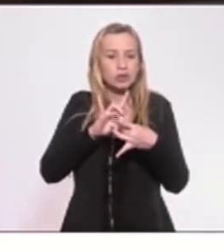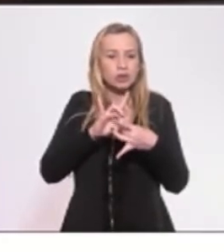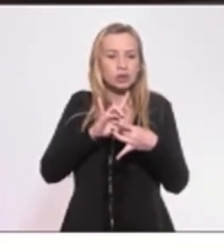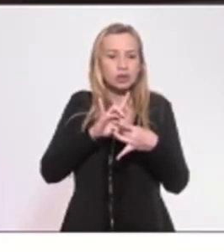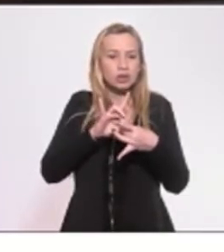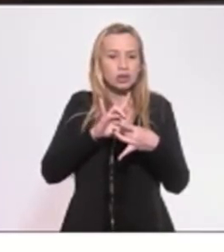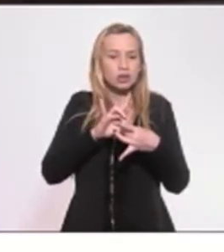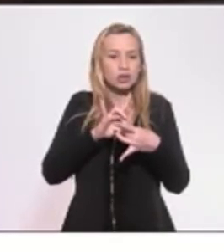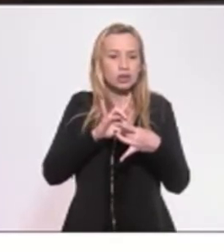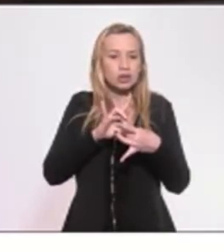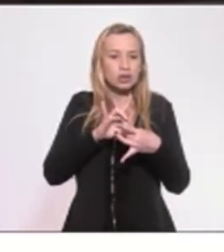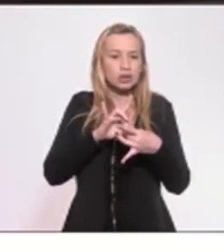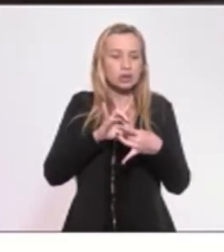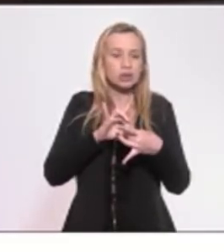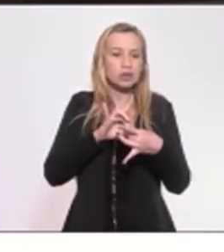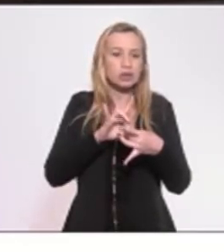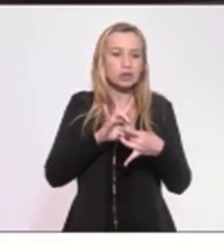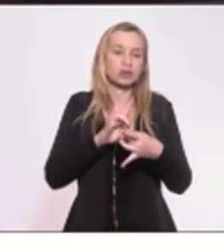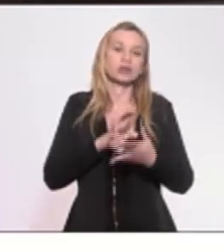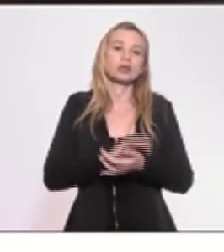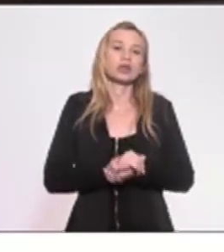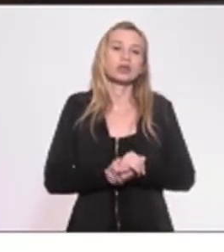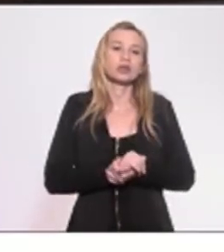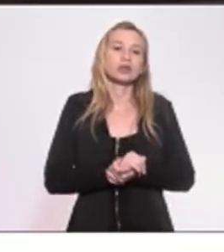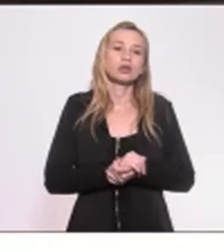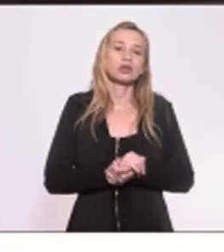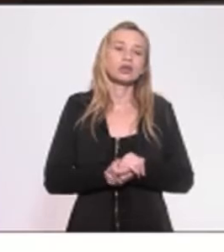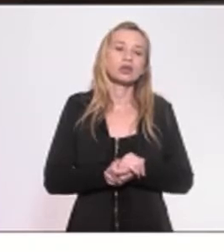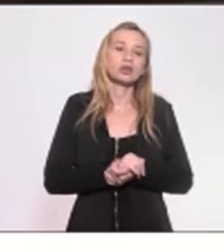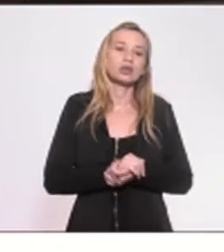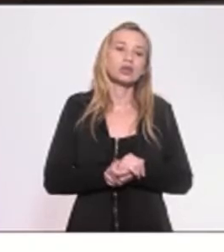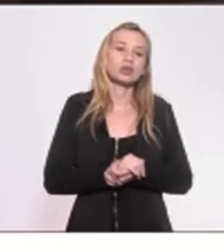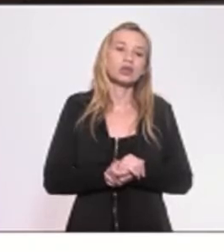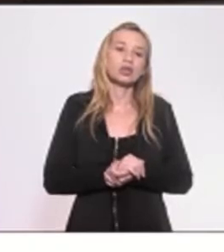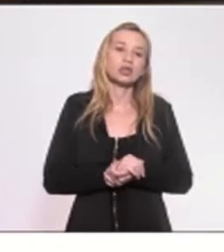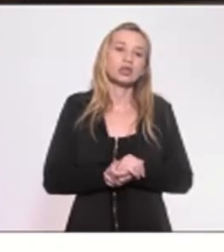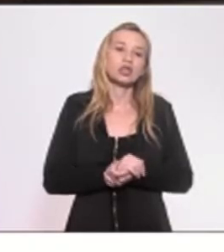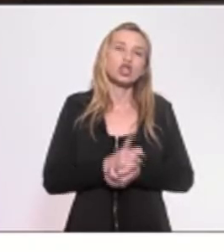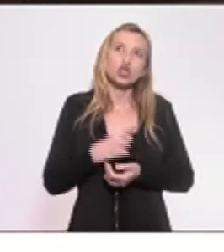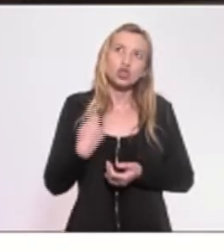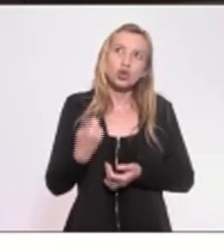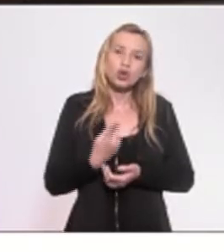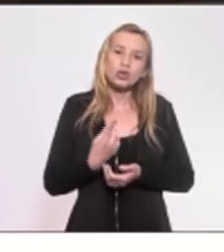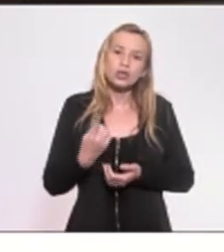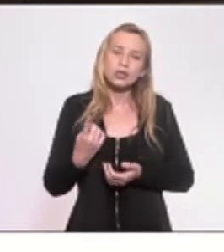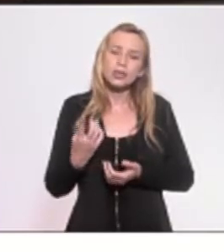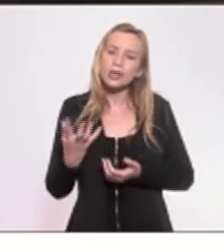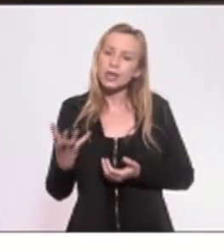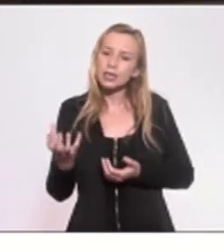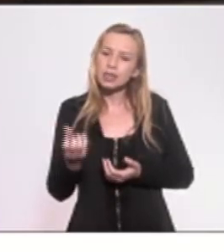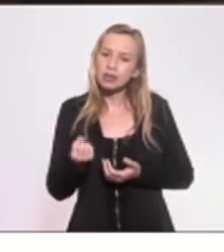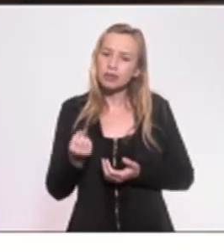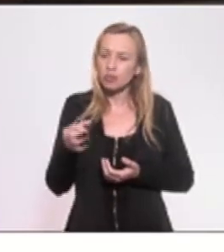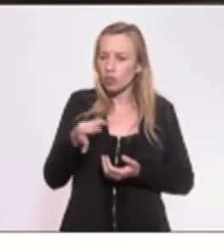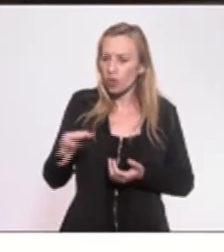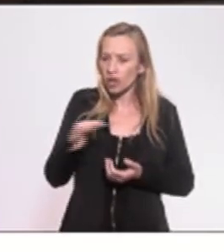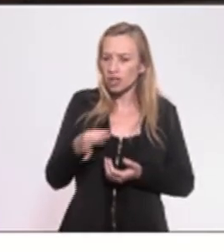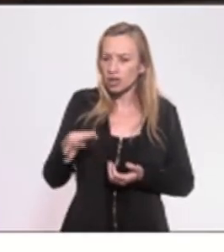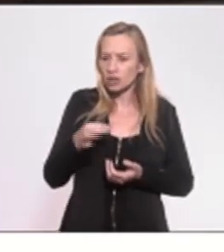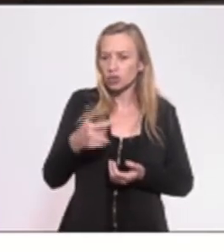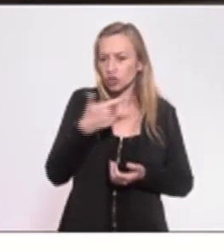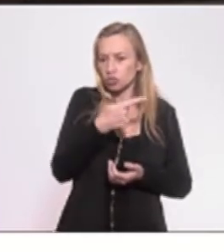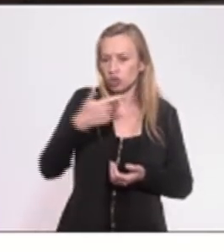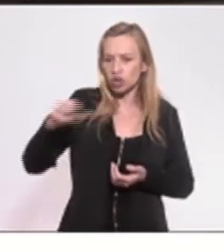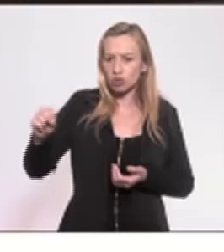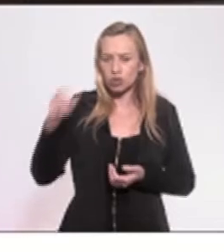expolia o Rio de Janeiro. Nós arrecadamos, em média, em moedas de 2018,